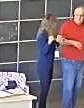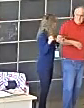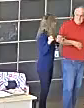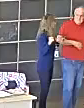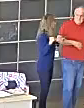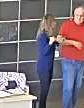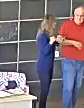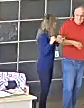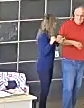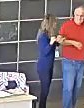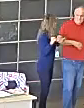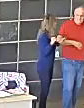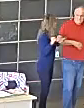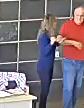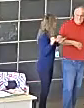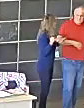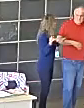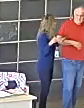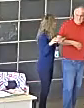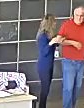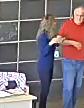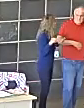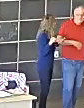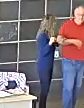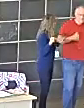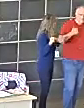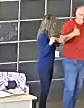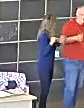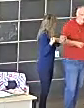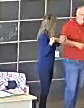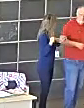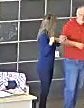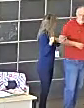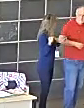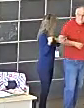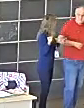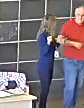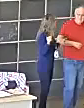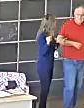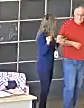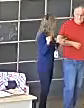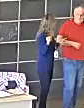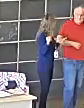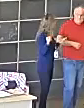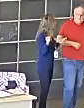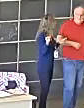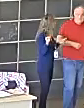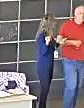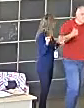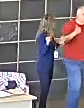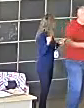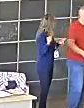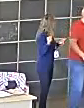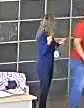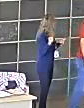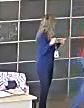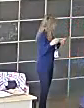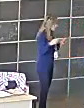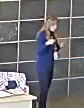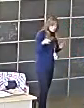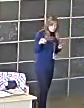sabemos que elas sabem do problema sabem do custo disso para a efetivação da Lei e